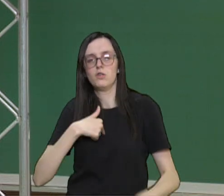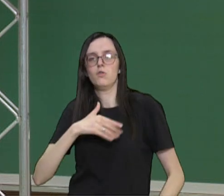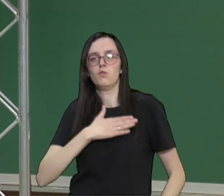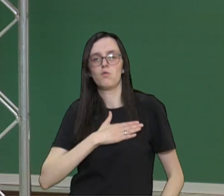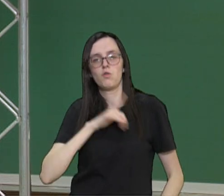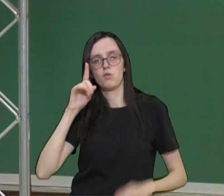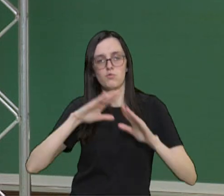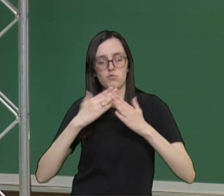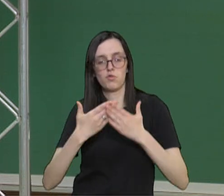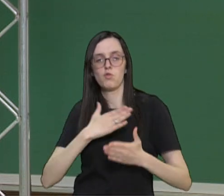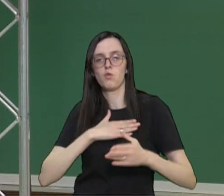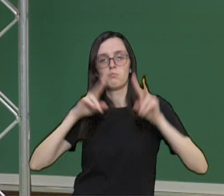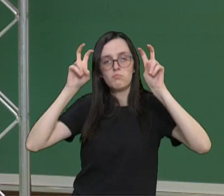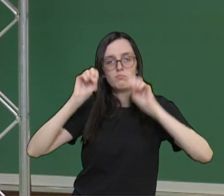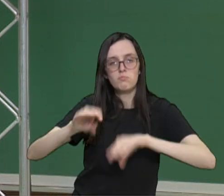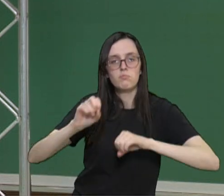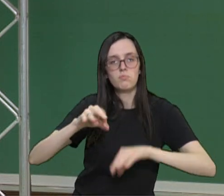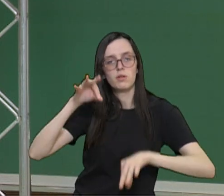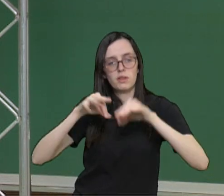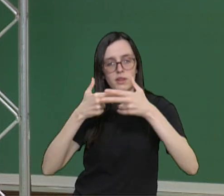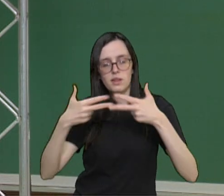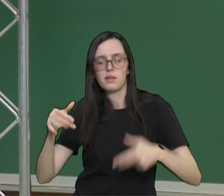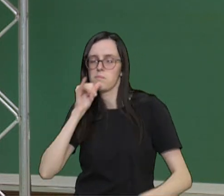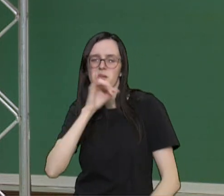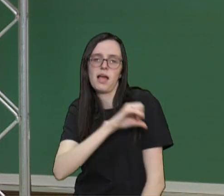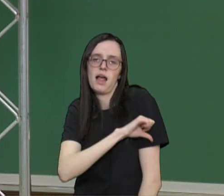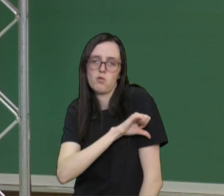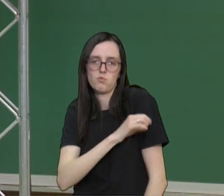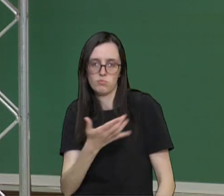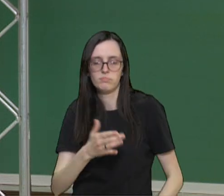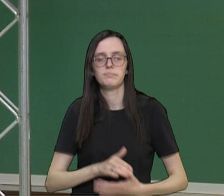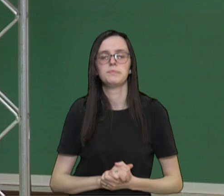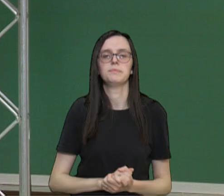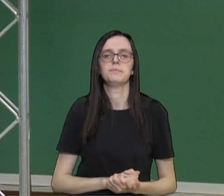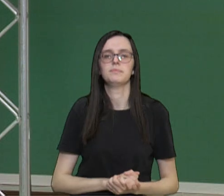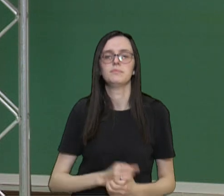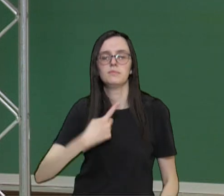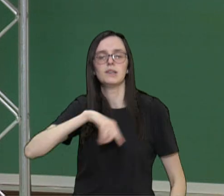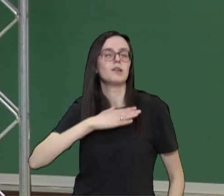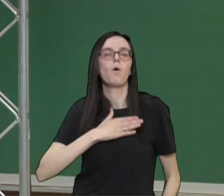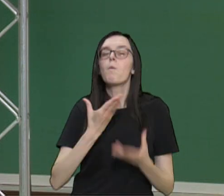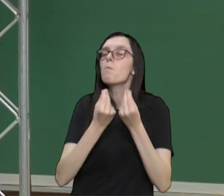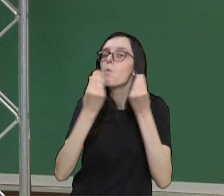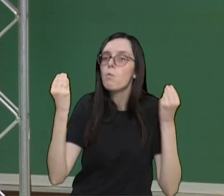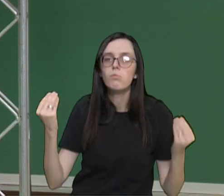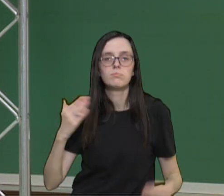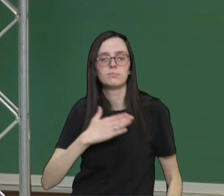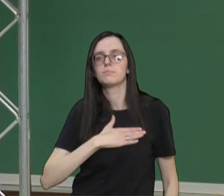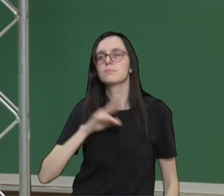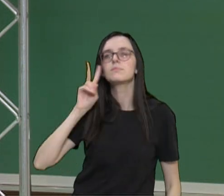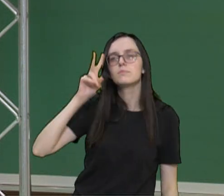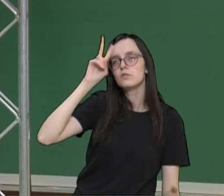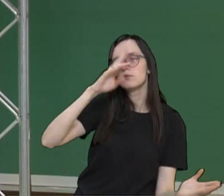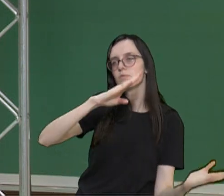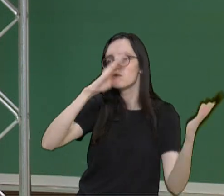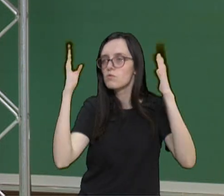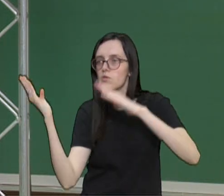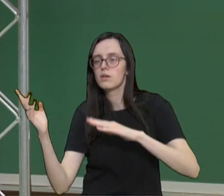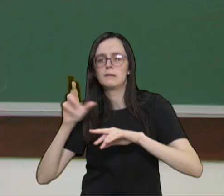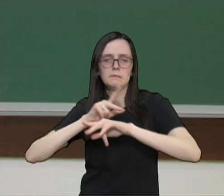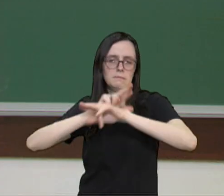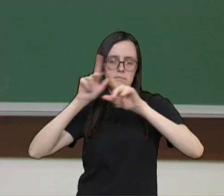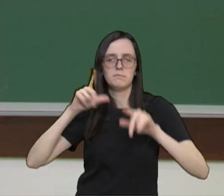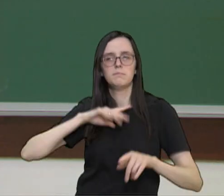comigo lá, né? Principalmente alunos, nono ano, tudo. E a gente gosta muito de fazer releituras de histórias, né? Shakespeare, por aí